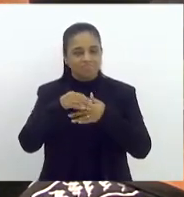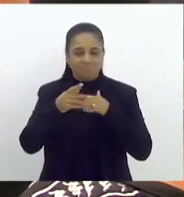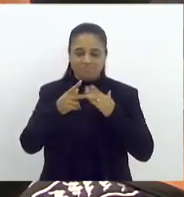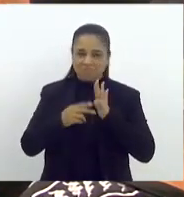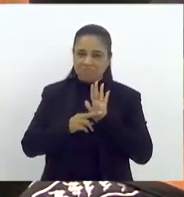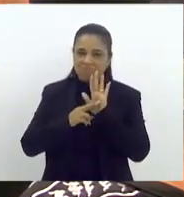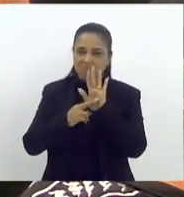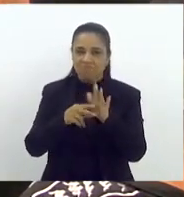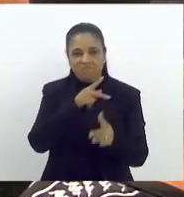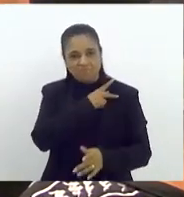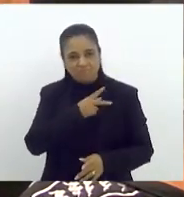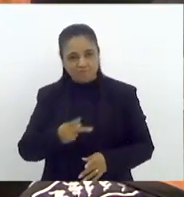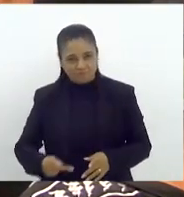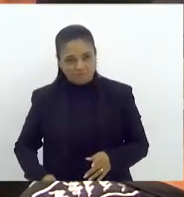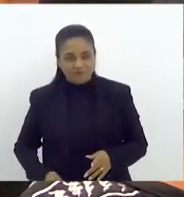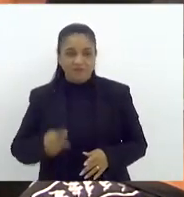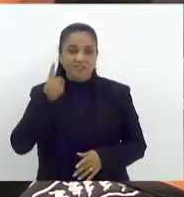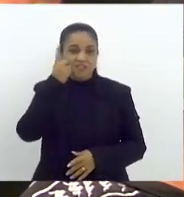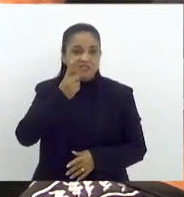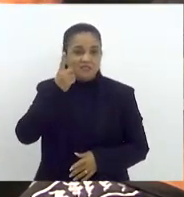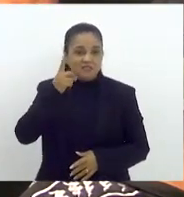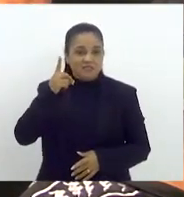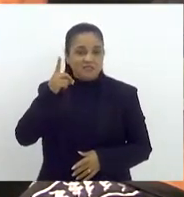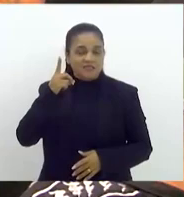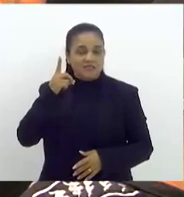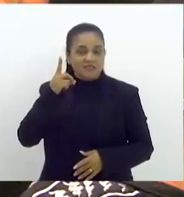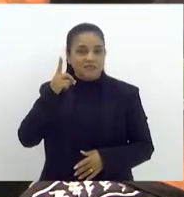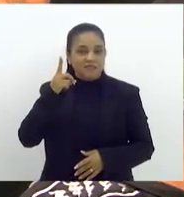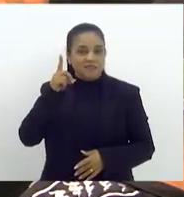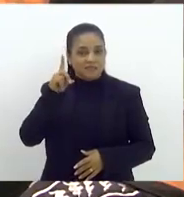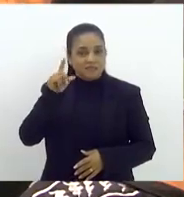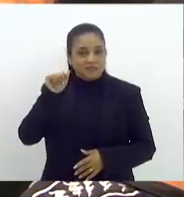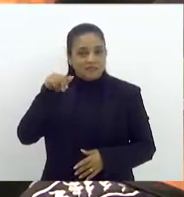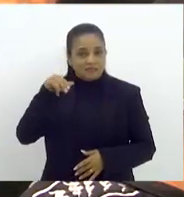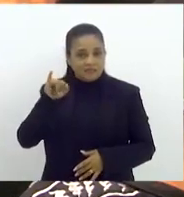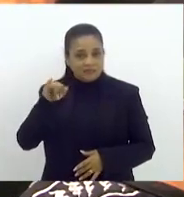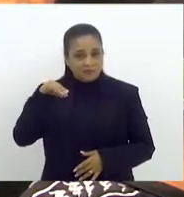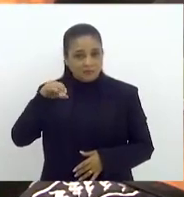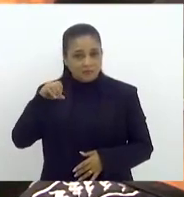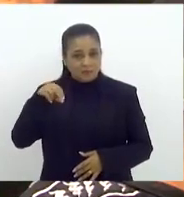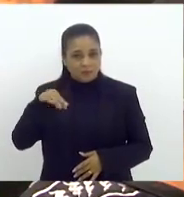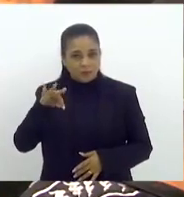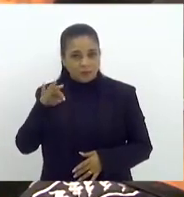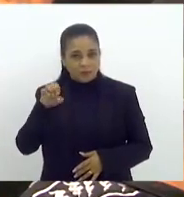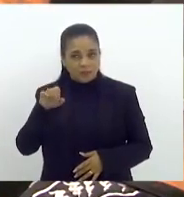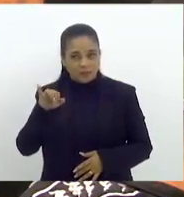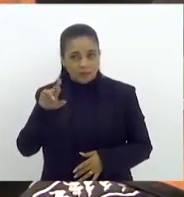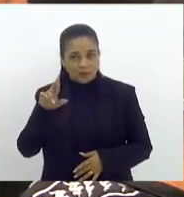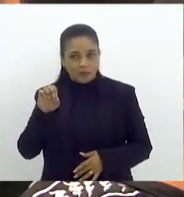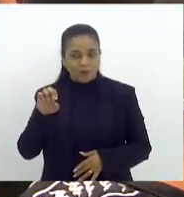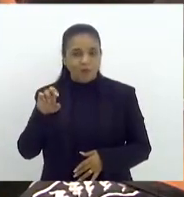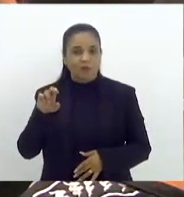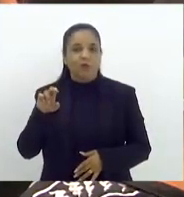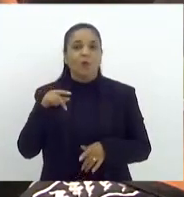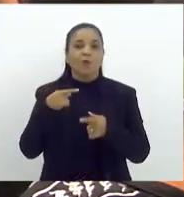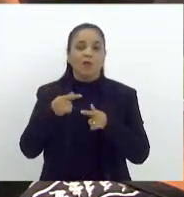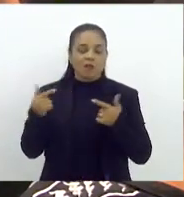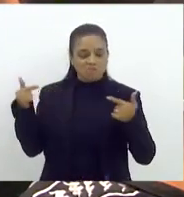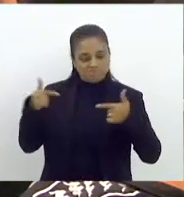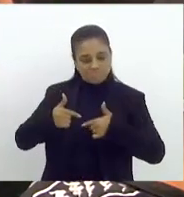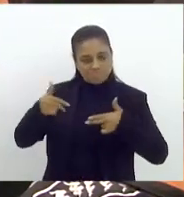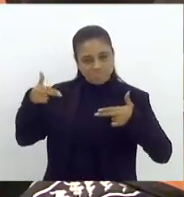agradecer imensamente porque o a manifestação cultural hip hop